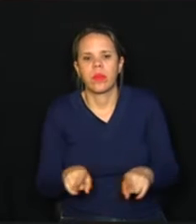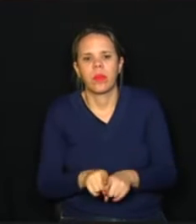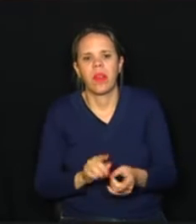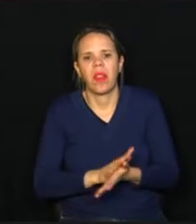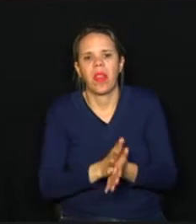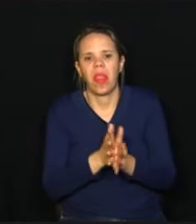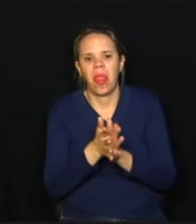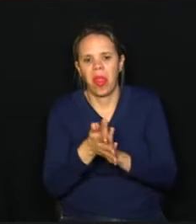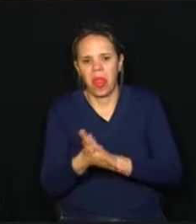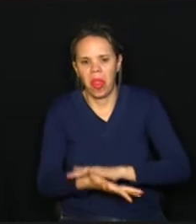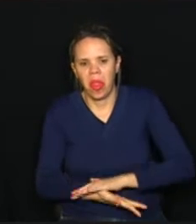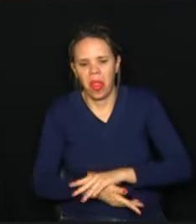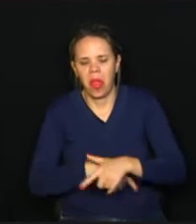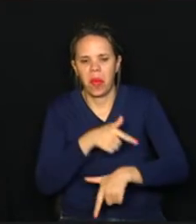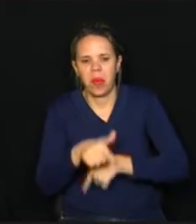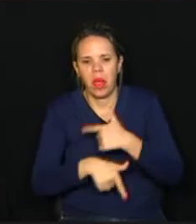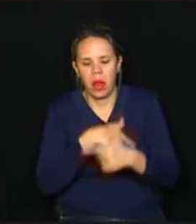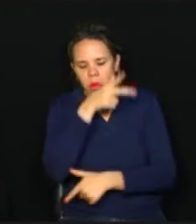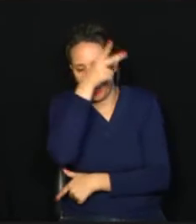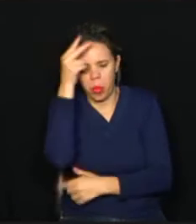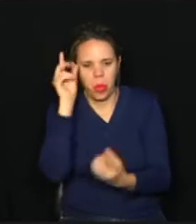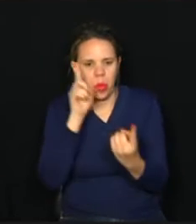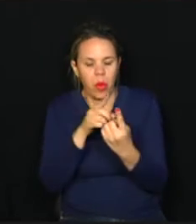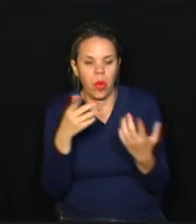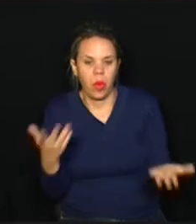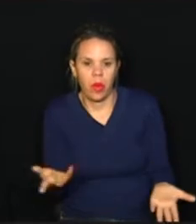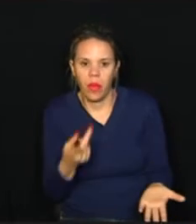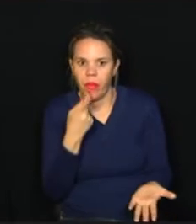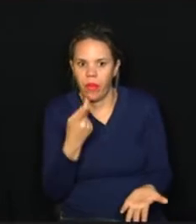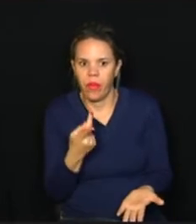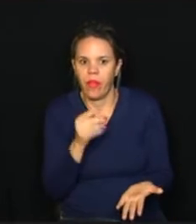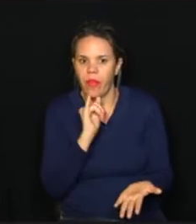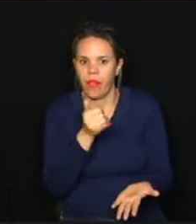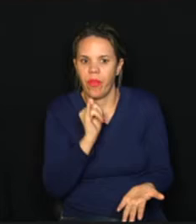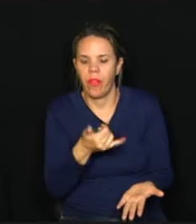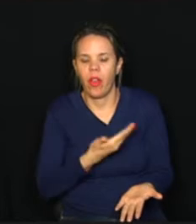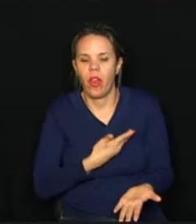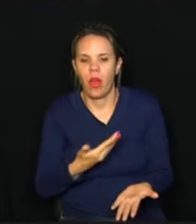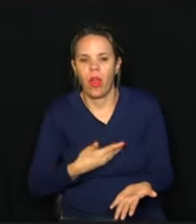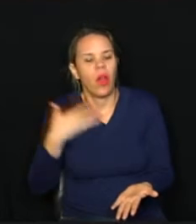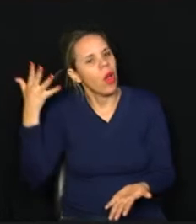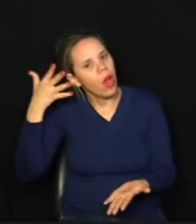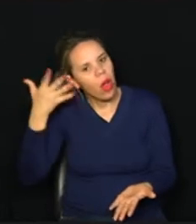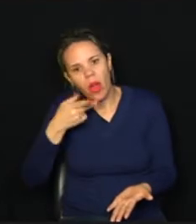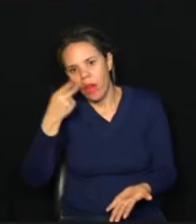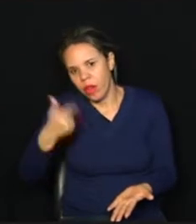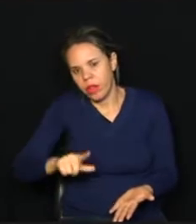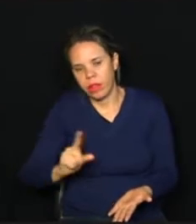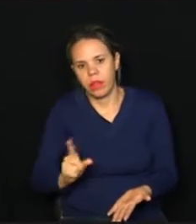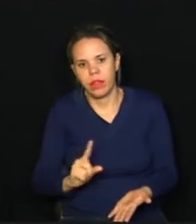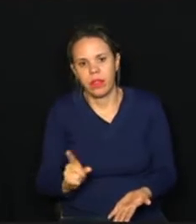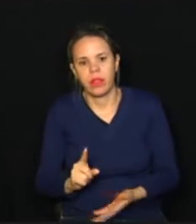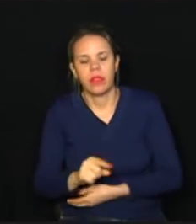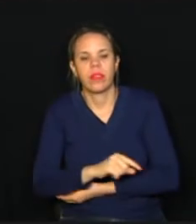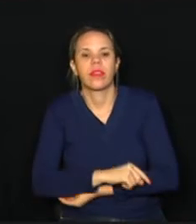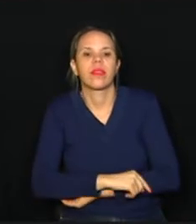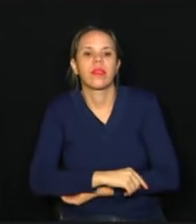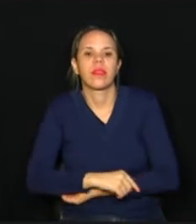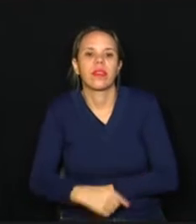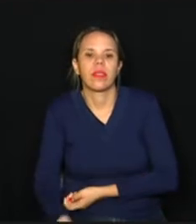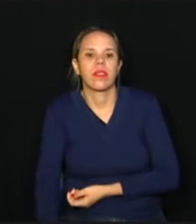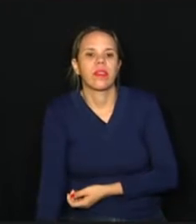dilacera o serviço público, como já foi relatado pelos colegas. Eu não quero ser repetitiva,